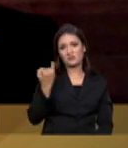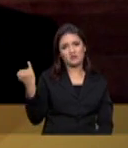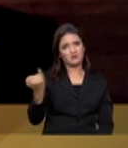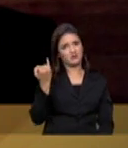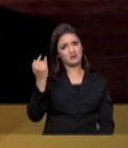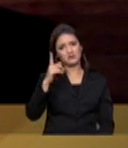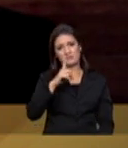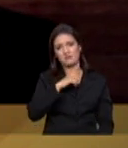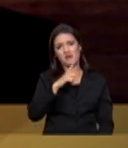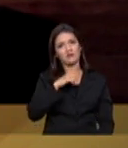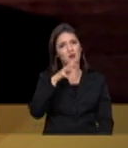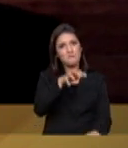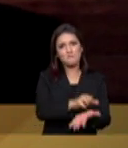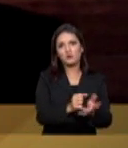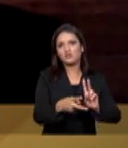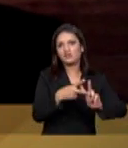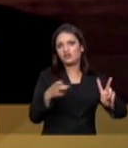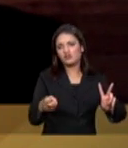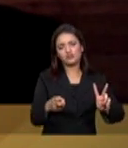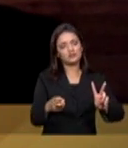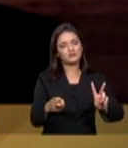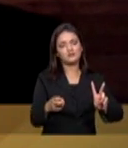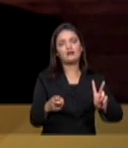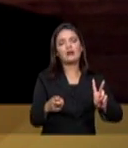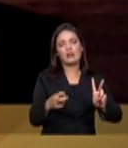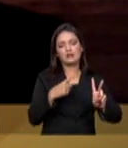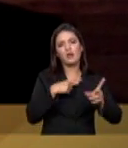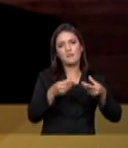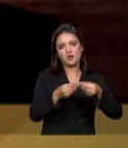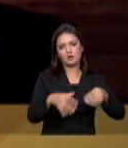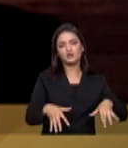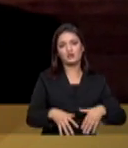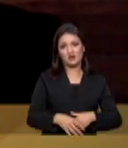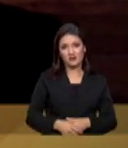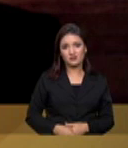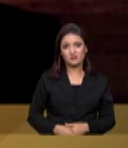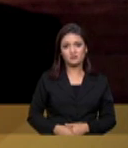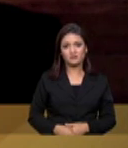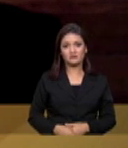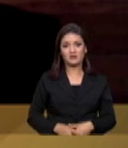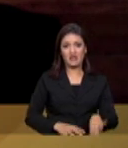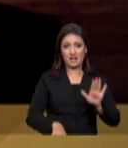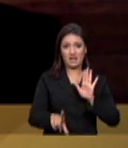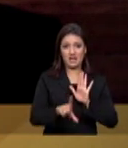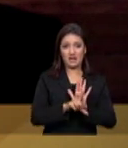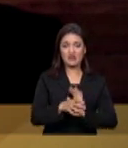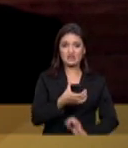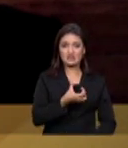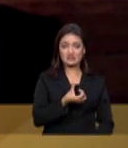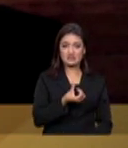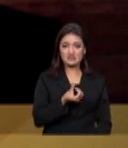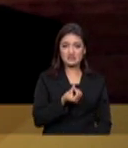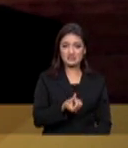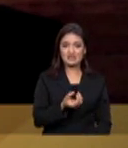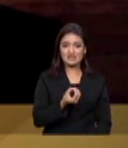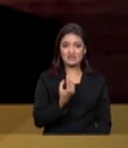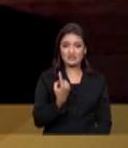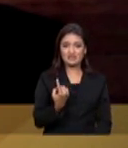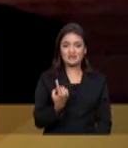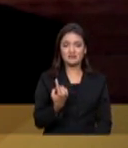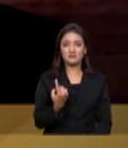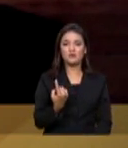qualificação da posse de primeiramente a ponto que a lei 6.001 dp900